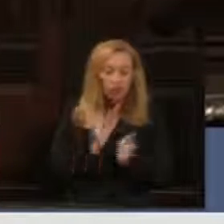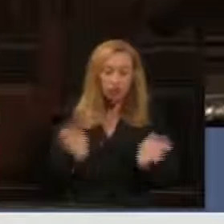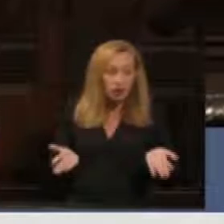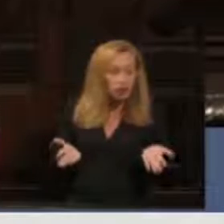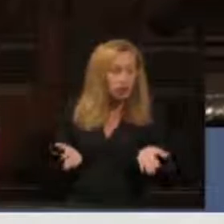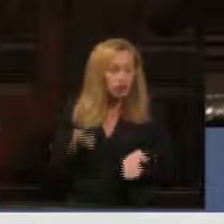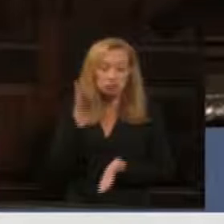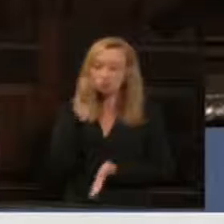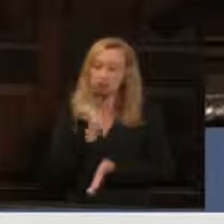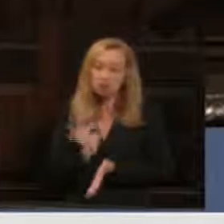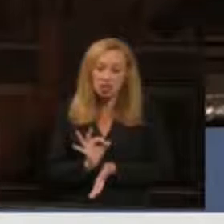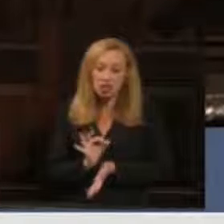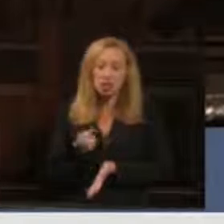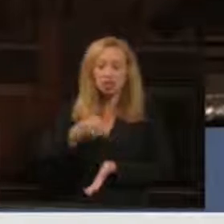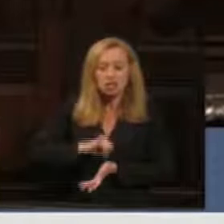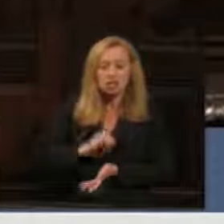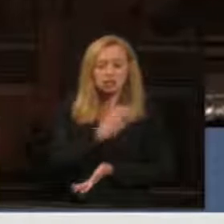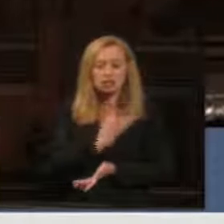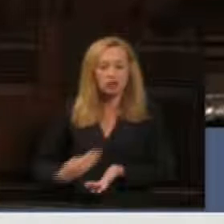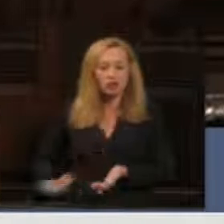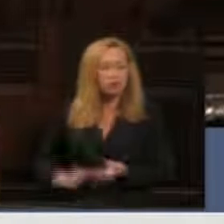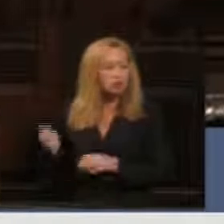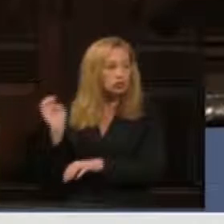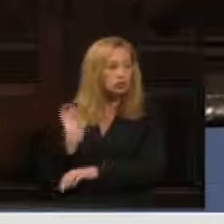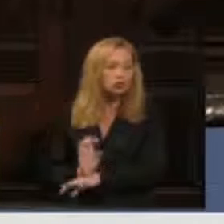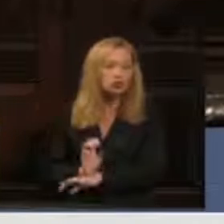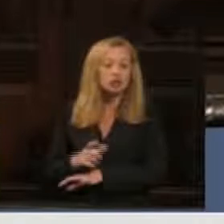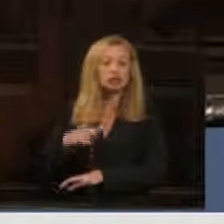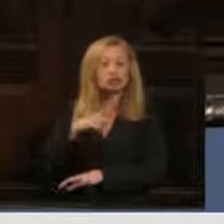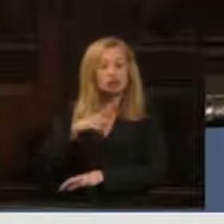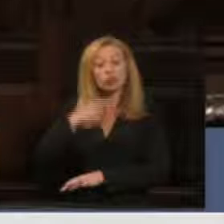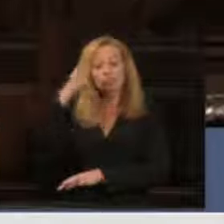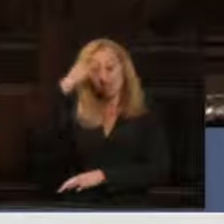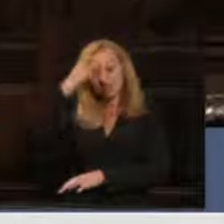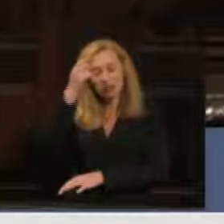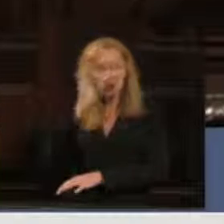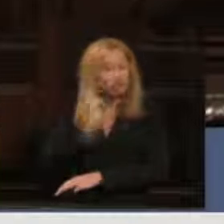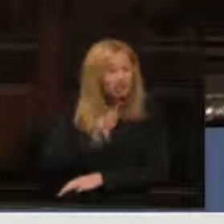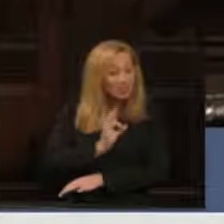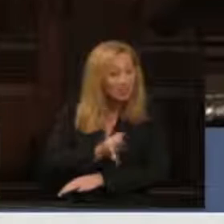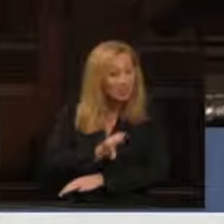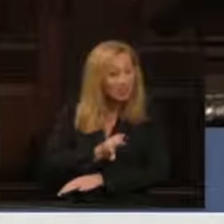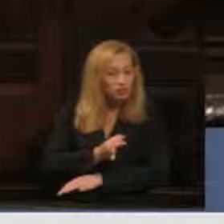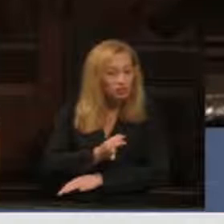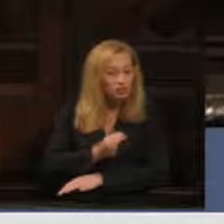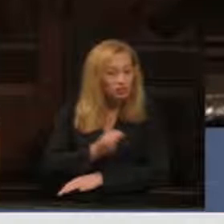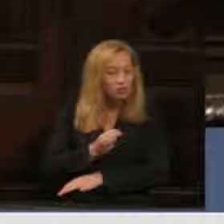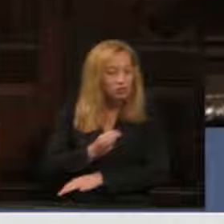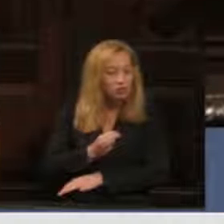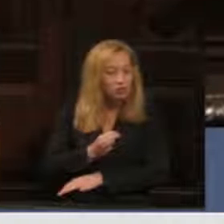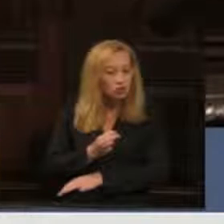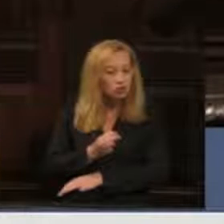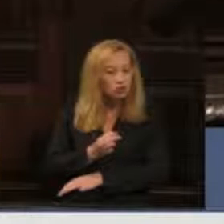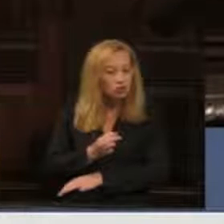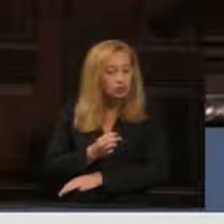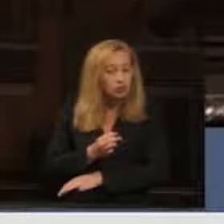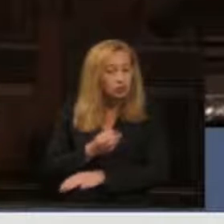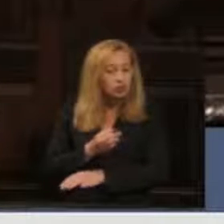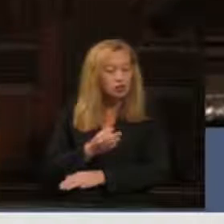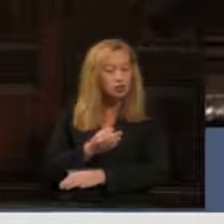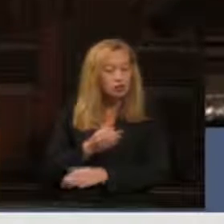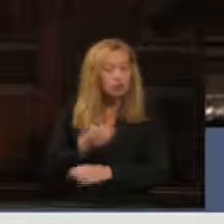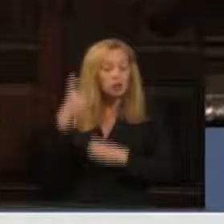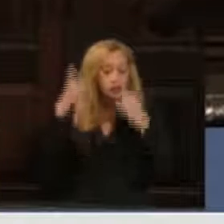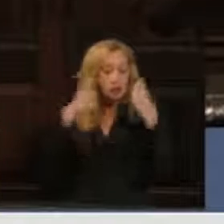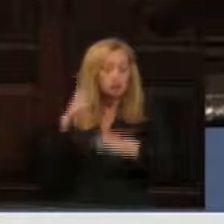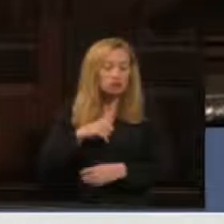sei se o governador do Estado tem a ciência plena do desastre que o presidente da SEDAI está fazendo.